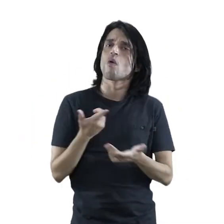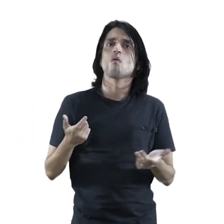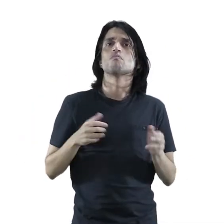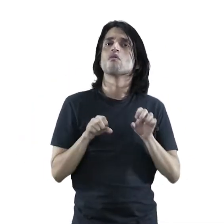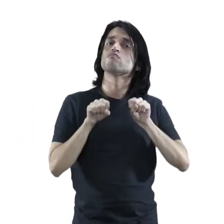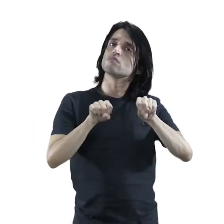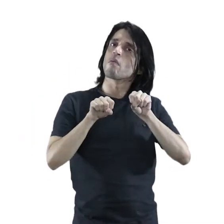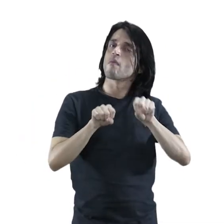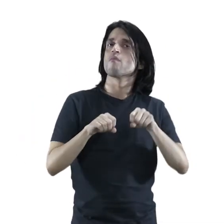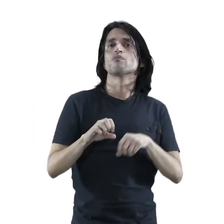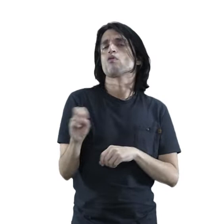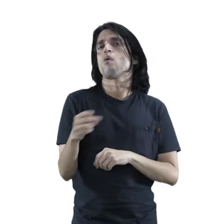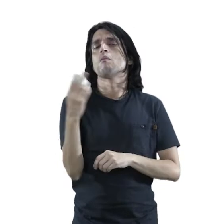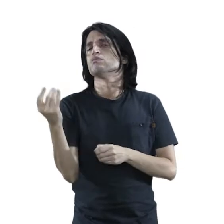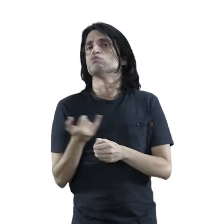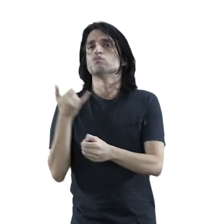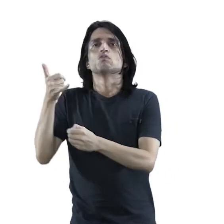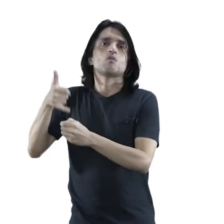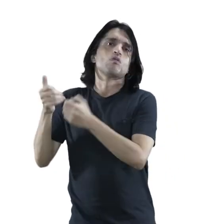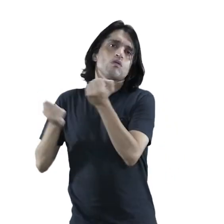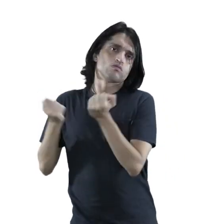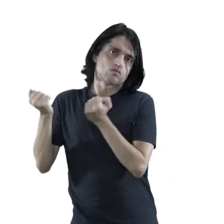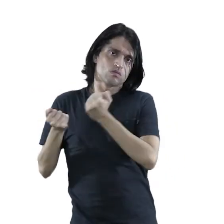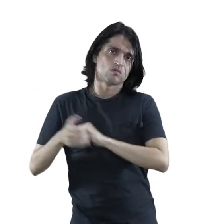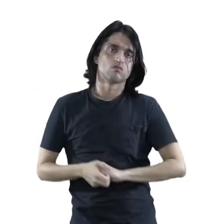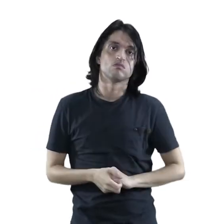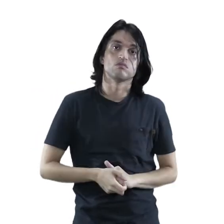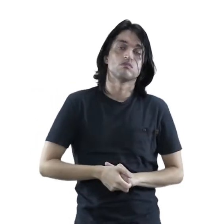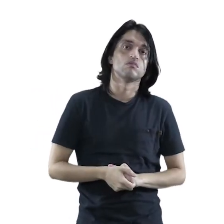realizar compras em um supermercado ou abastecer um carro, por exemplo.